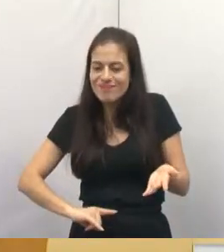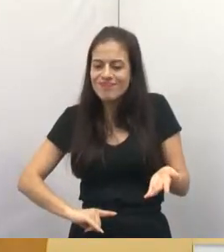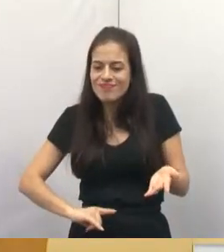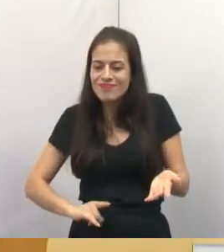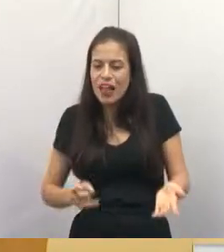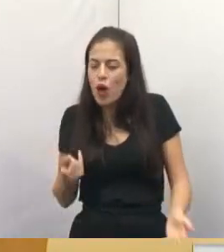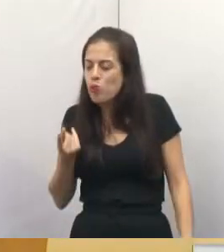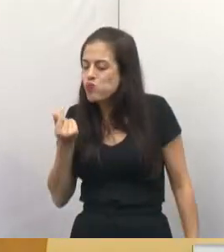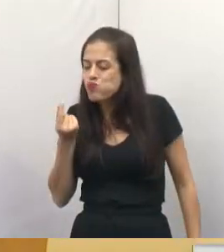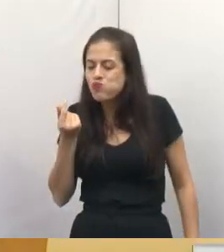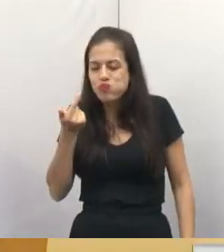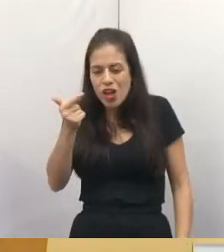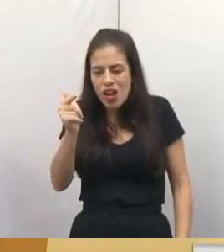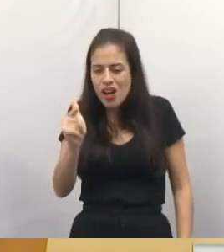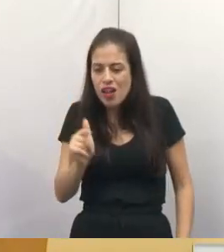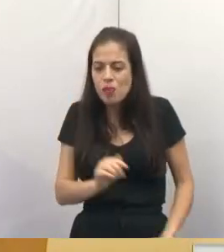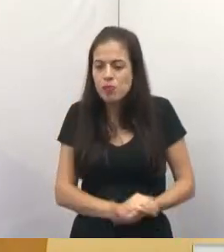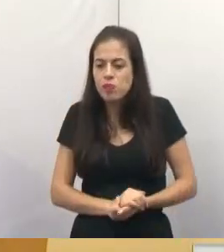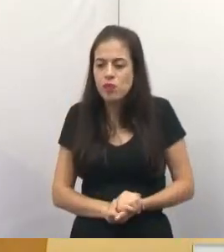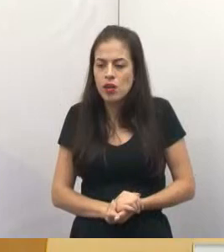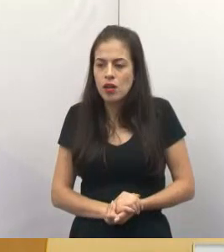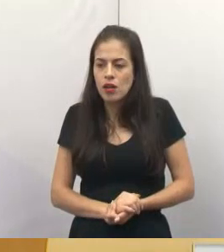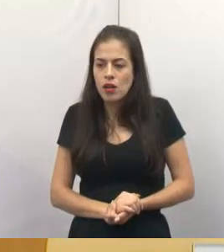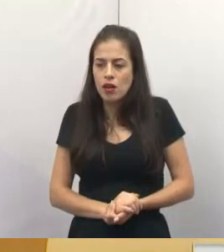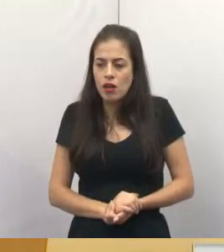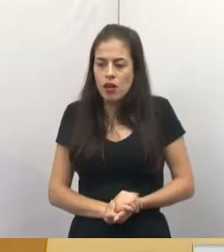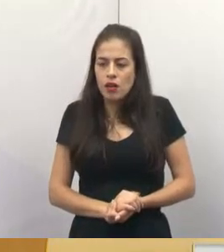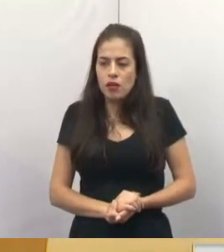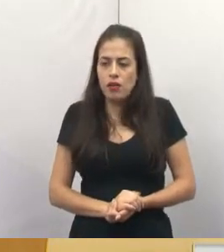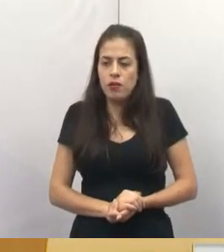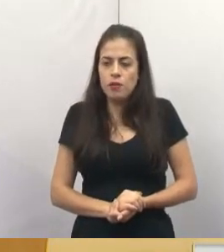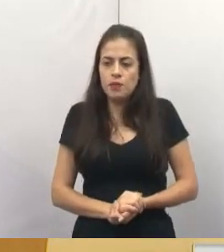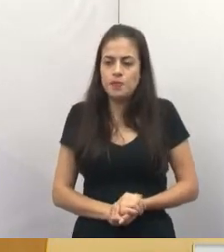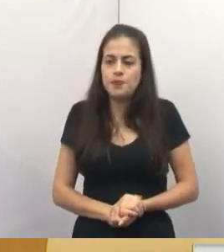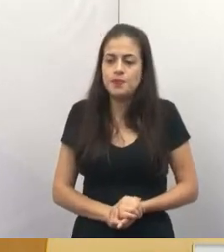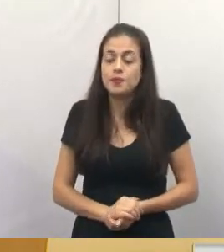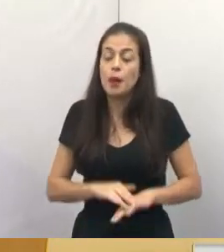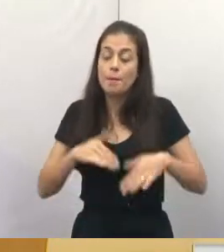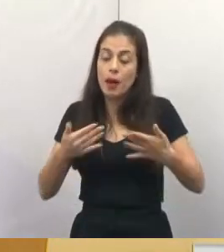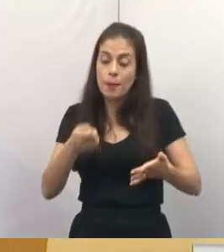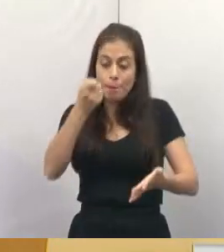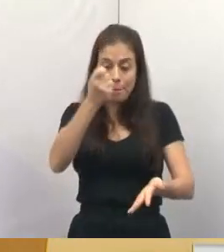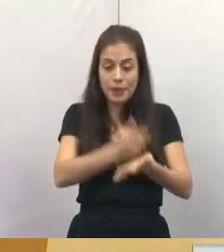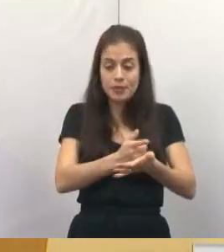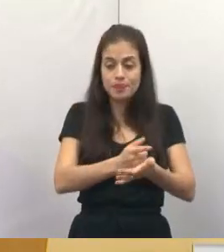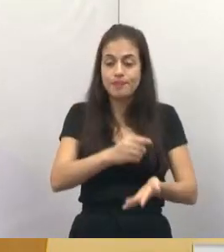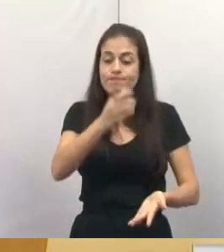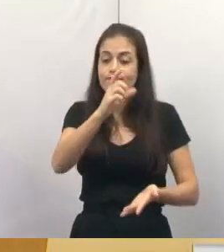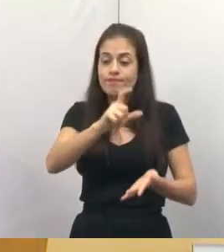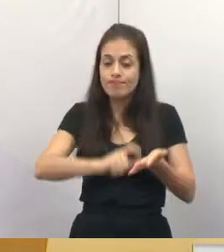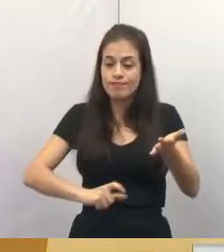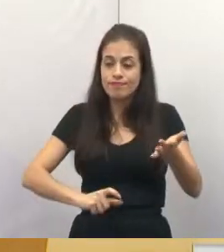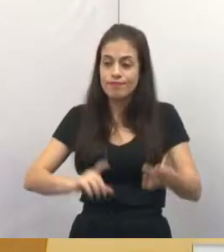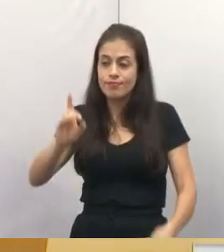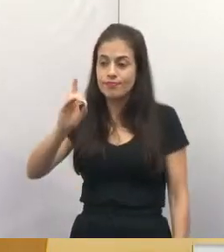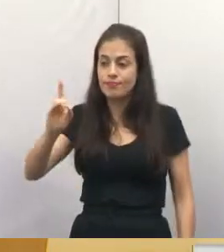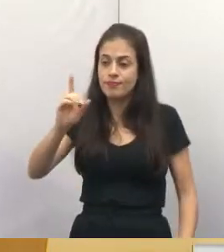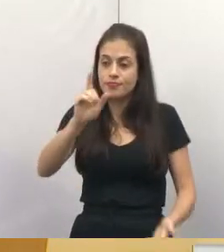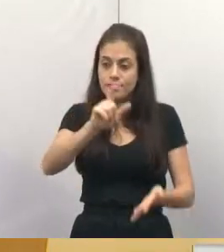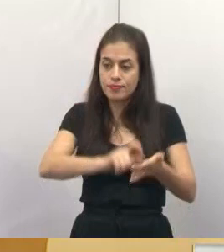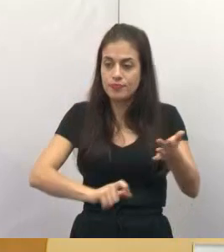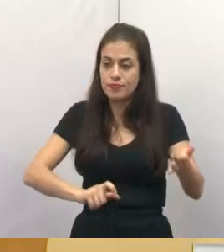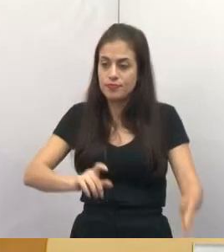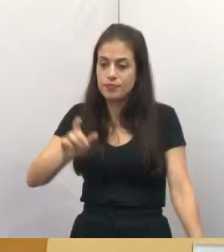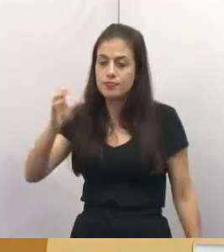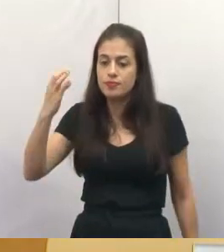parcelamento no cartão de crédito ou próprio pagamento no cartão de débito, eles vão ficar a cargo do munícipe, de